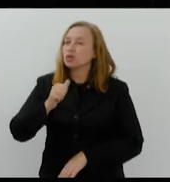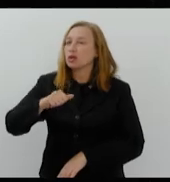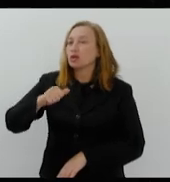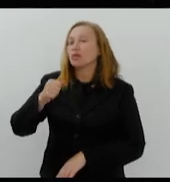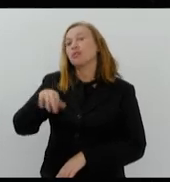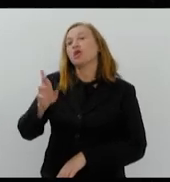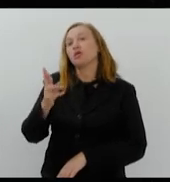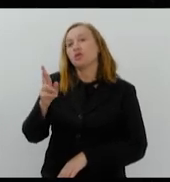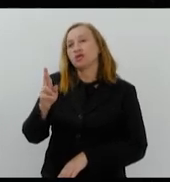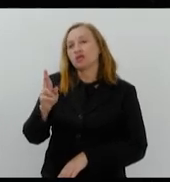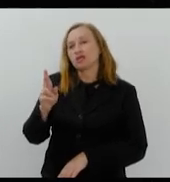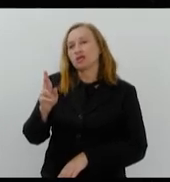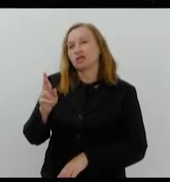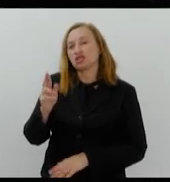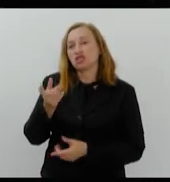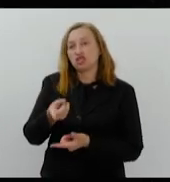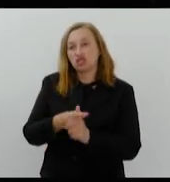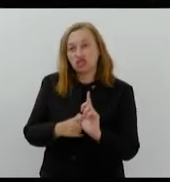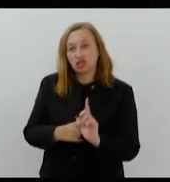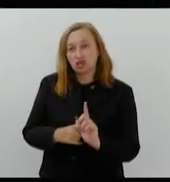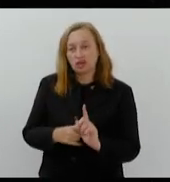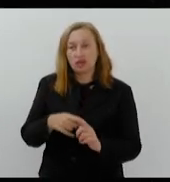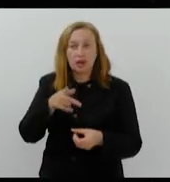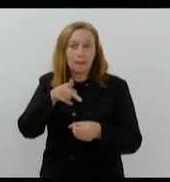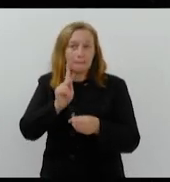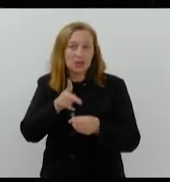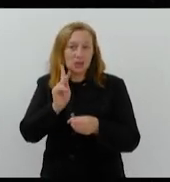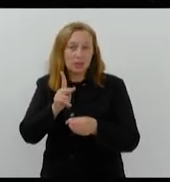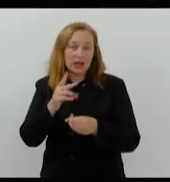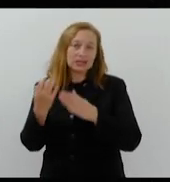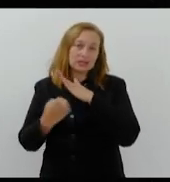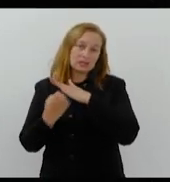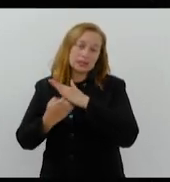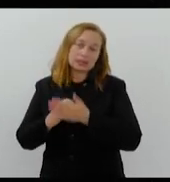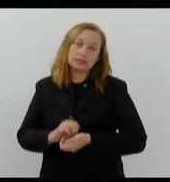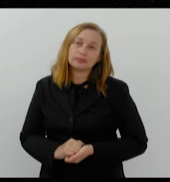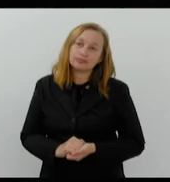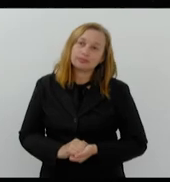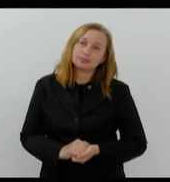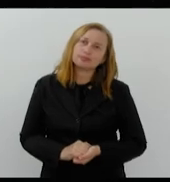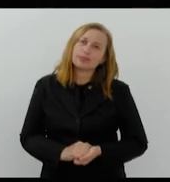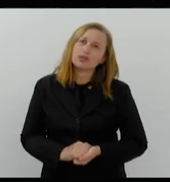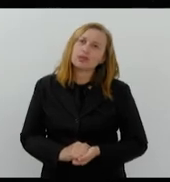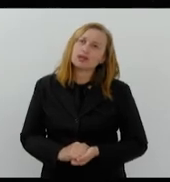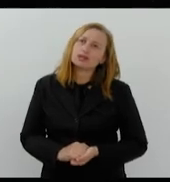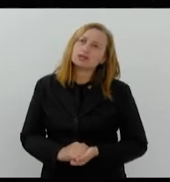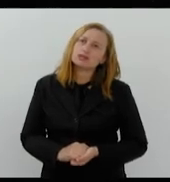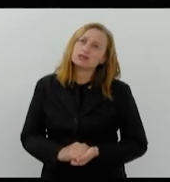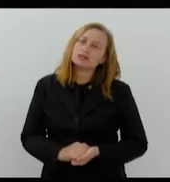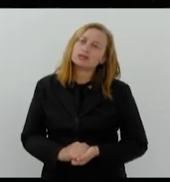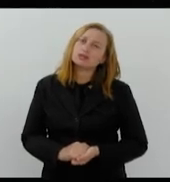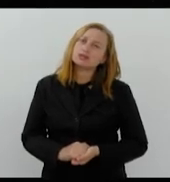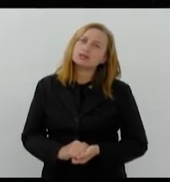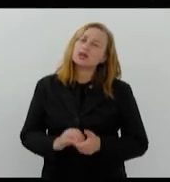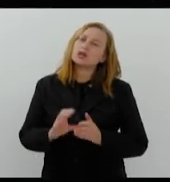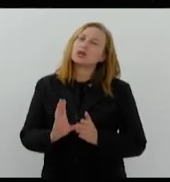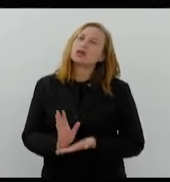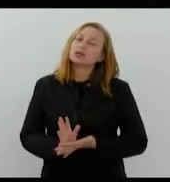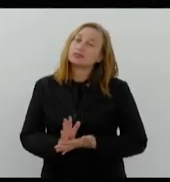de dívida ativa, é a Petrobras. Então, se a gente define o conceito de devedor quanto